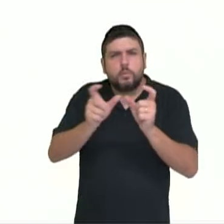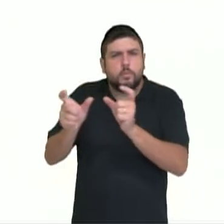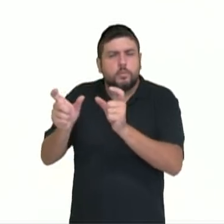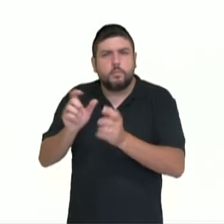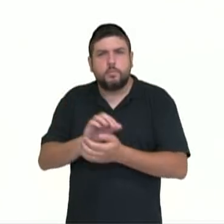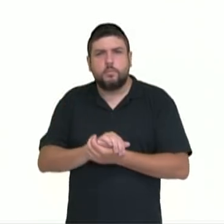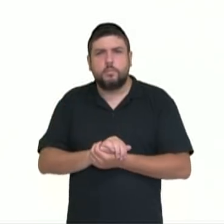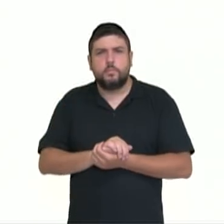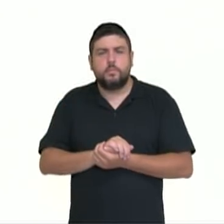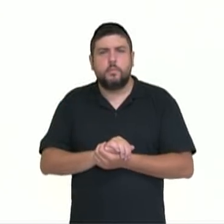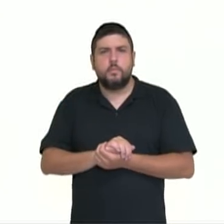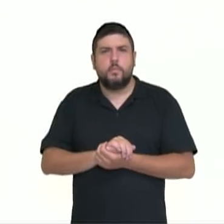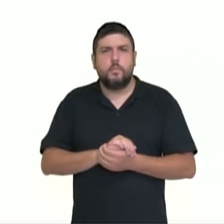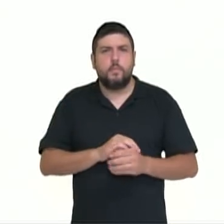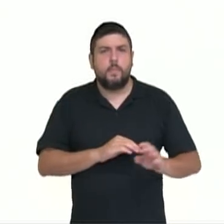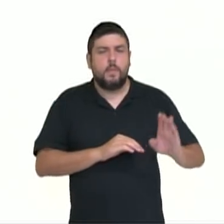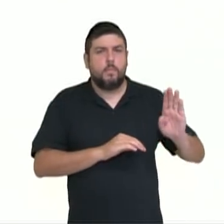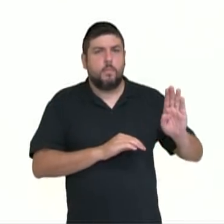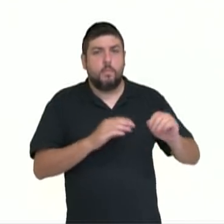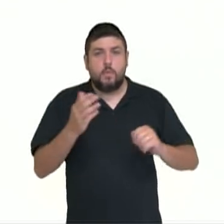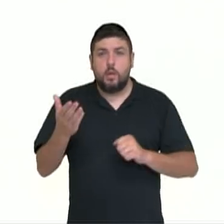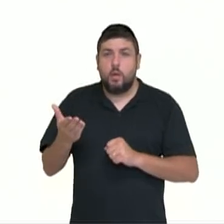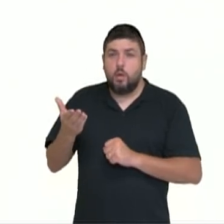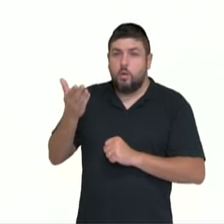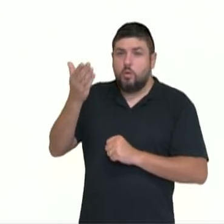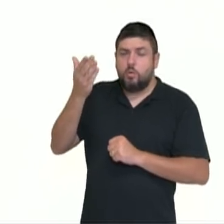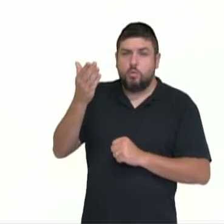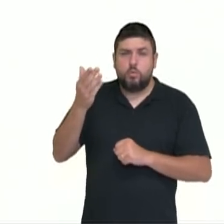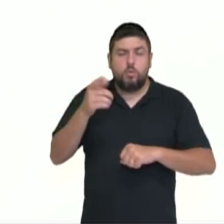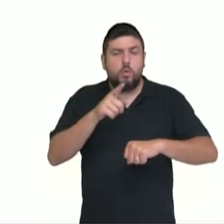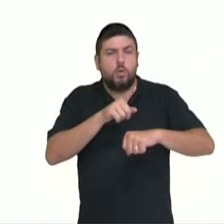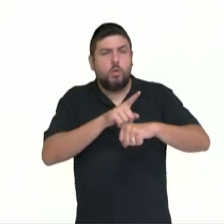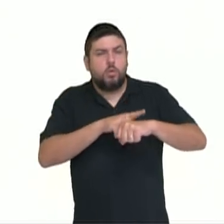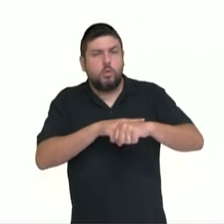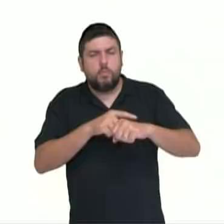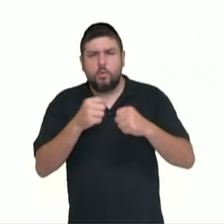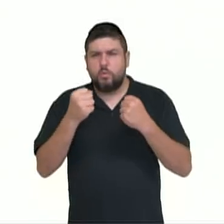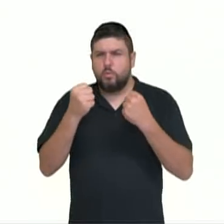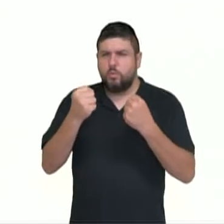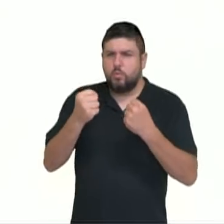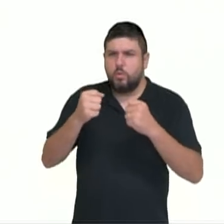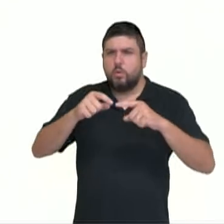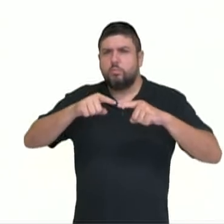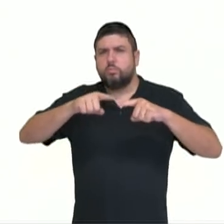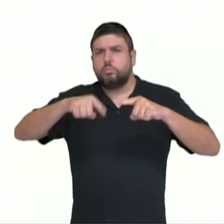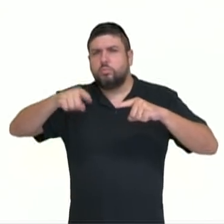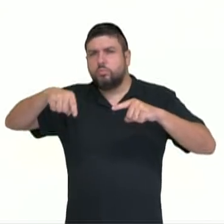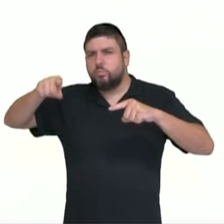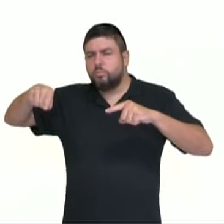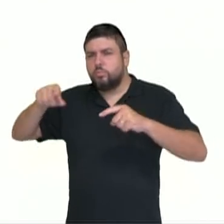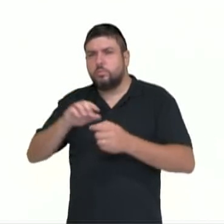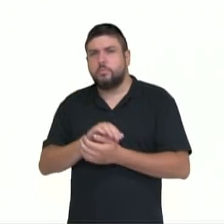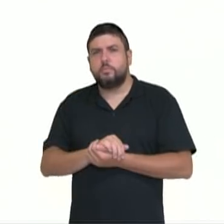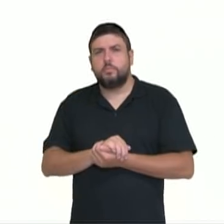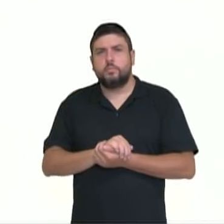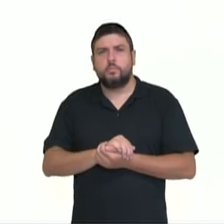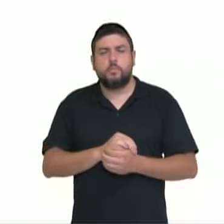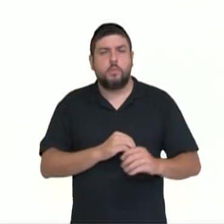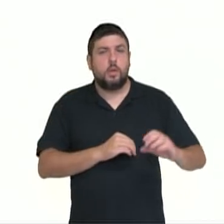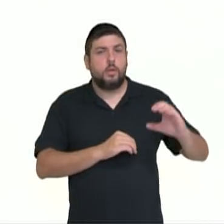Letra B. Altura, duração, intensidade, timbre. Letra